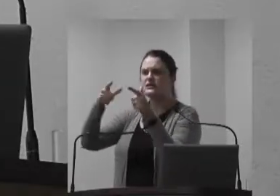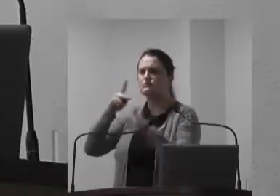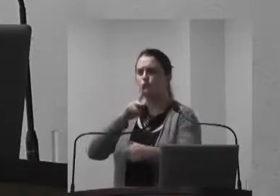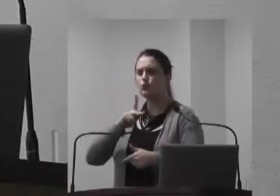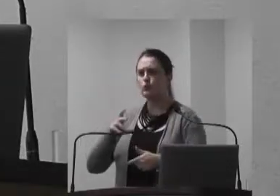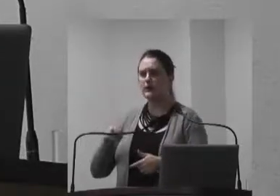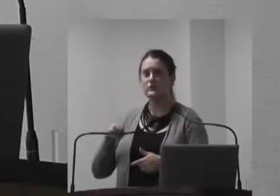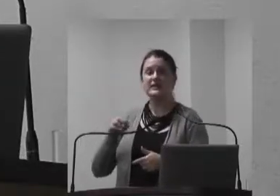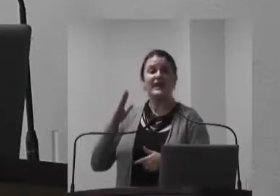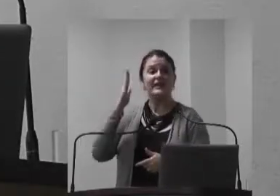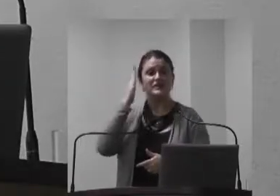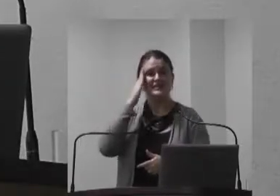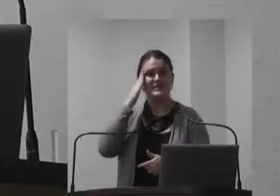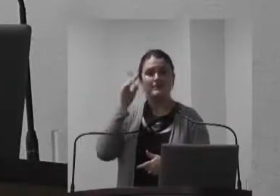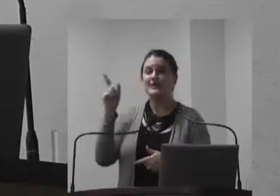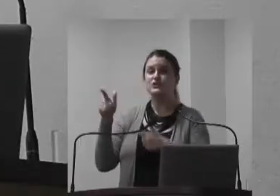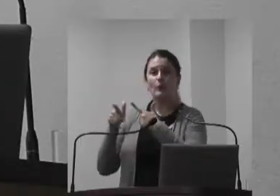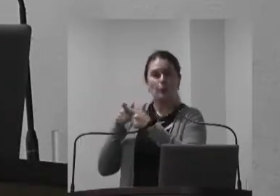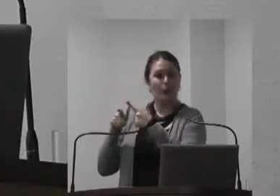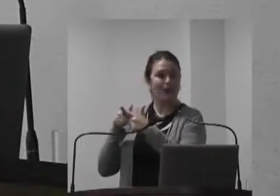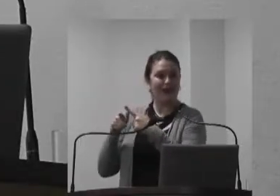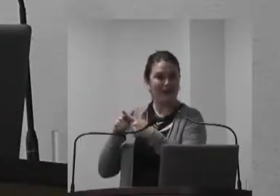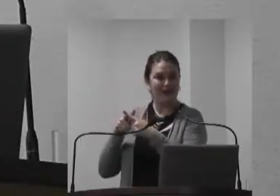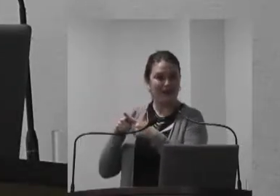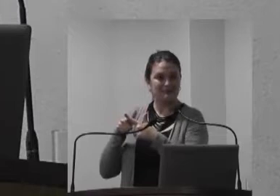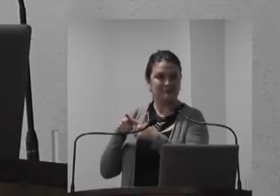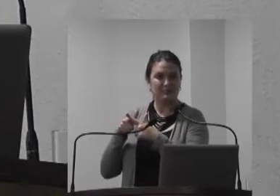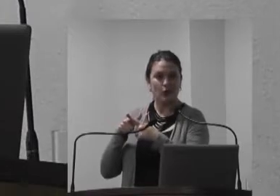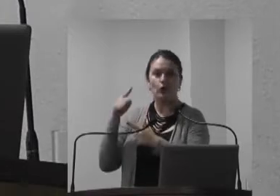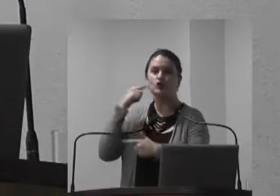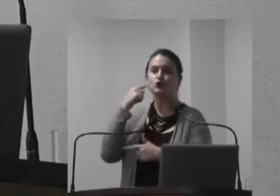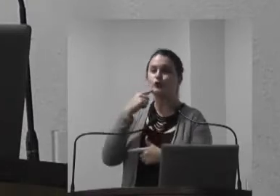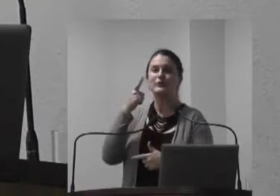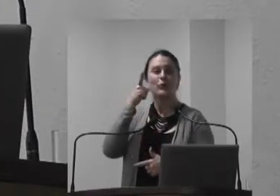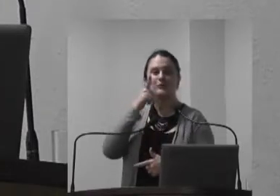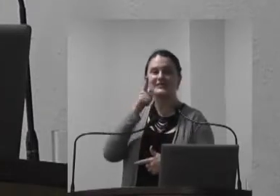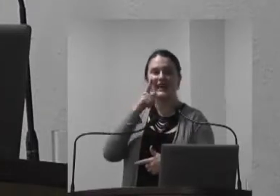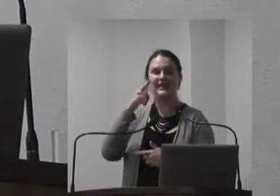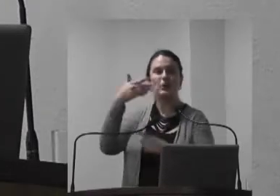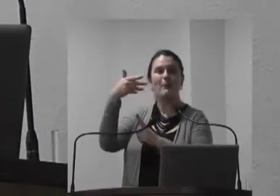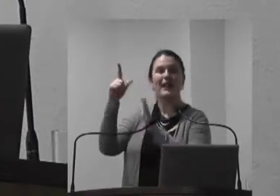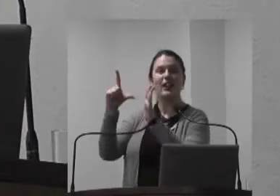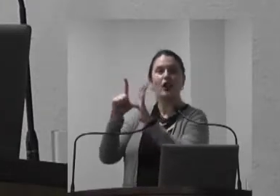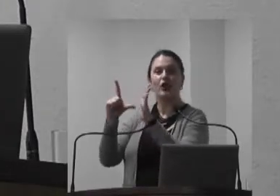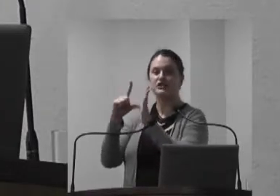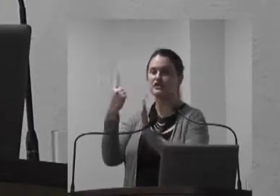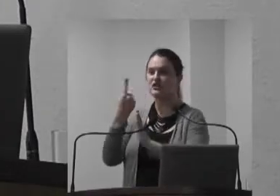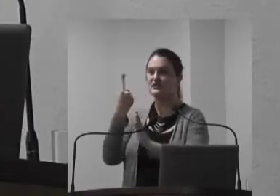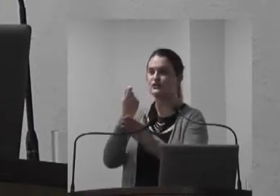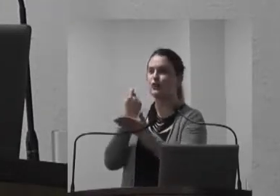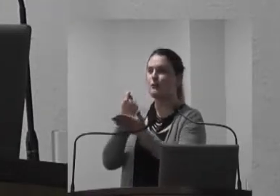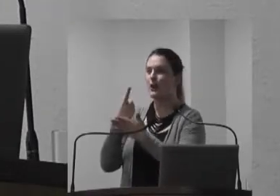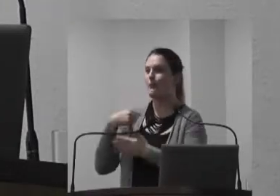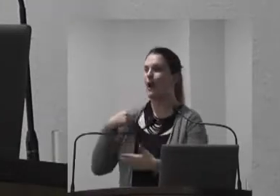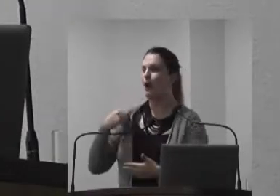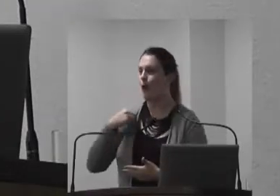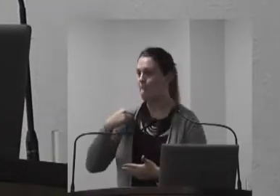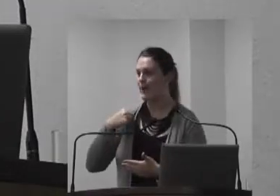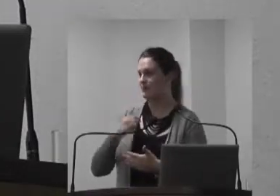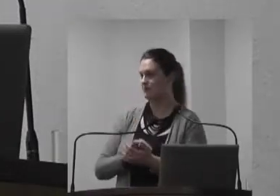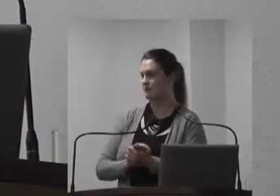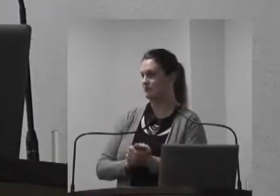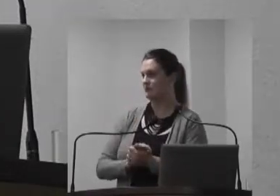nos lugares públicos. E a gente sabe que isso é um problema. O surdo não consegue ir numa loja sozinho comprar